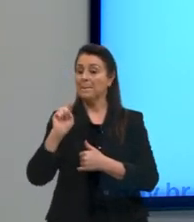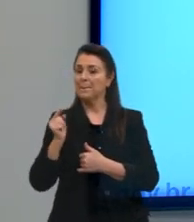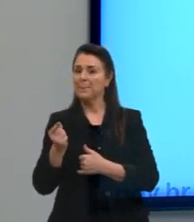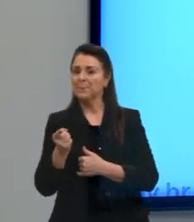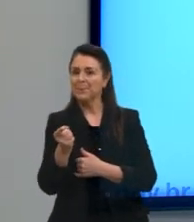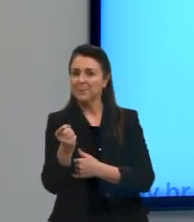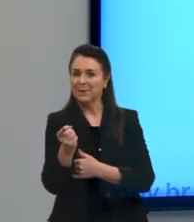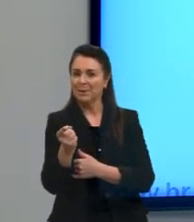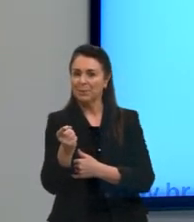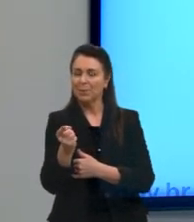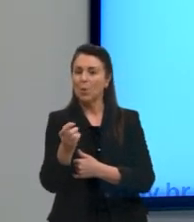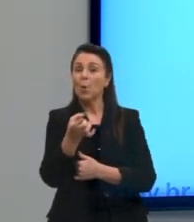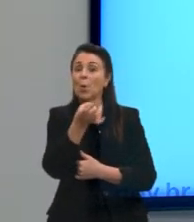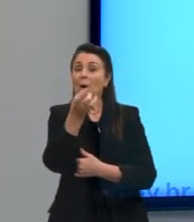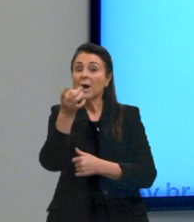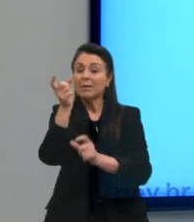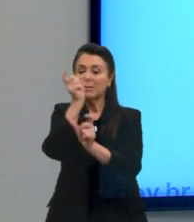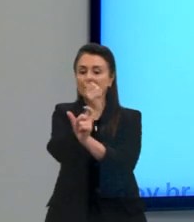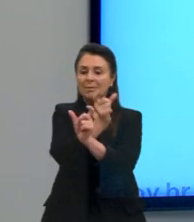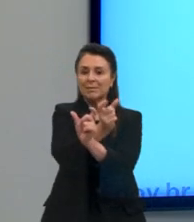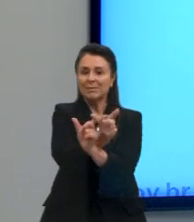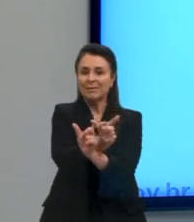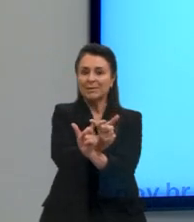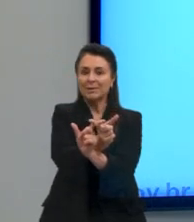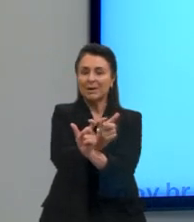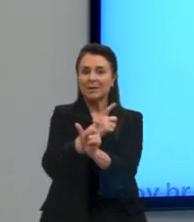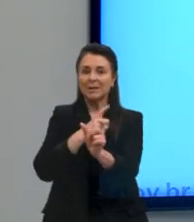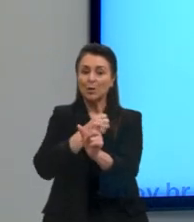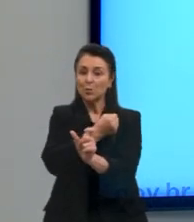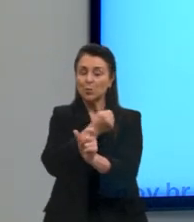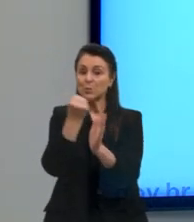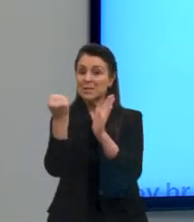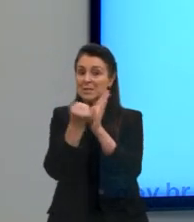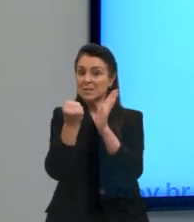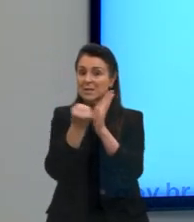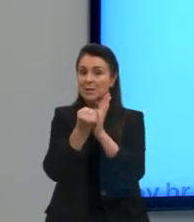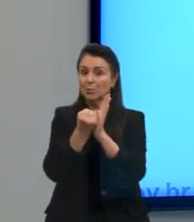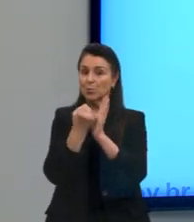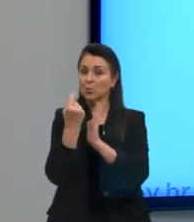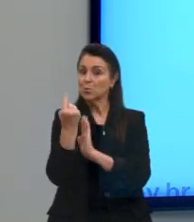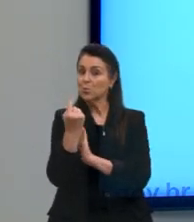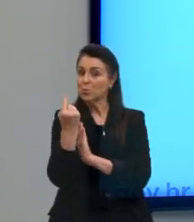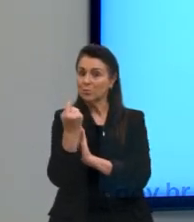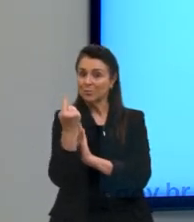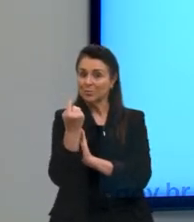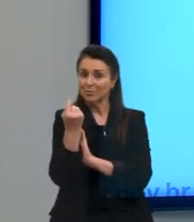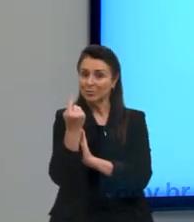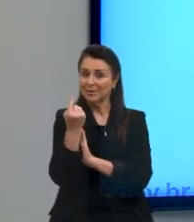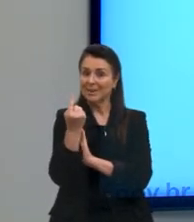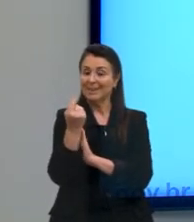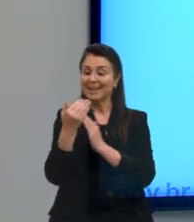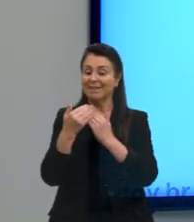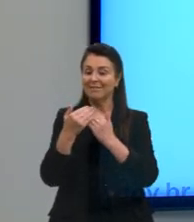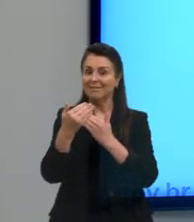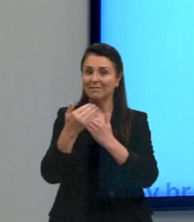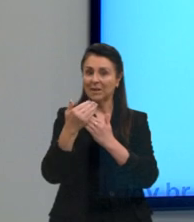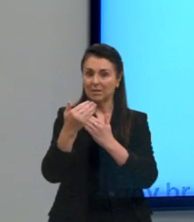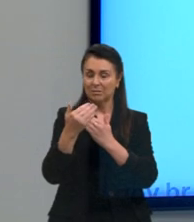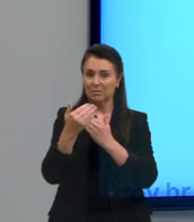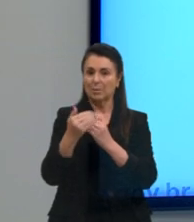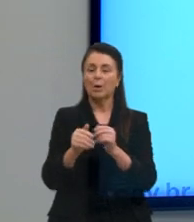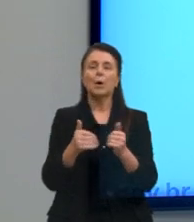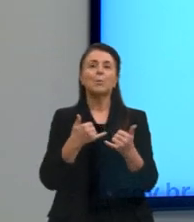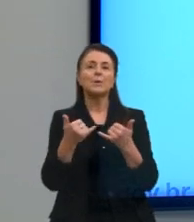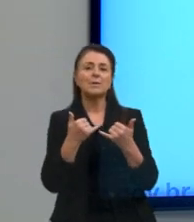Cada prefixo possui um símbolo e quer colocado à frente da unidade por exemplo o